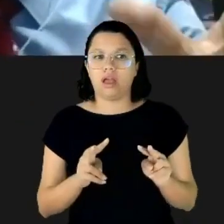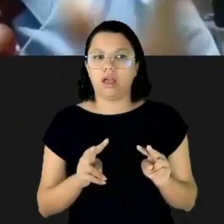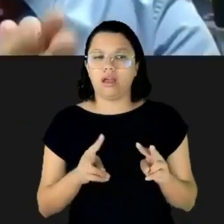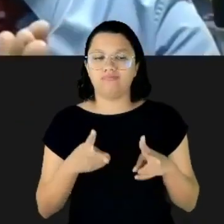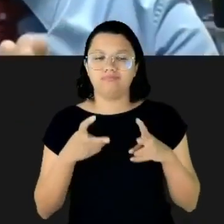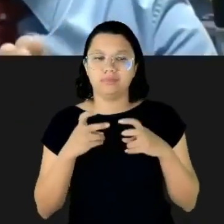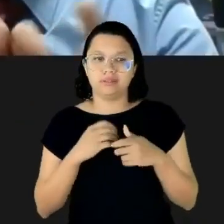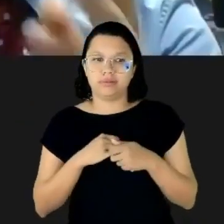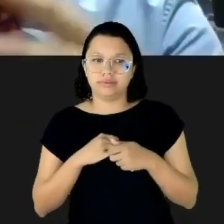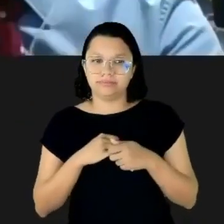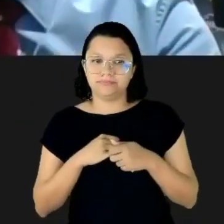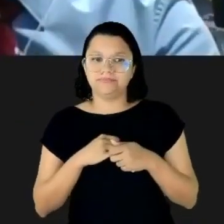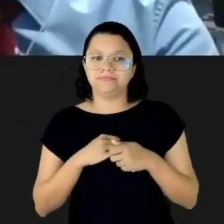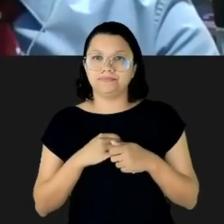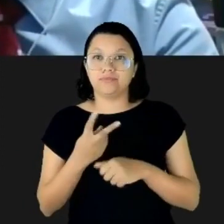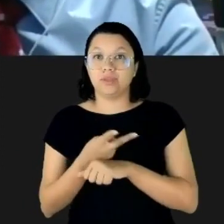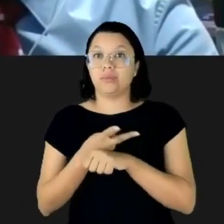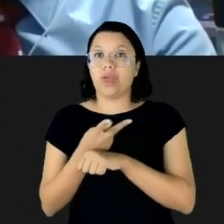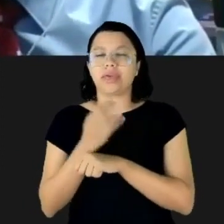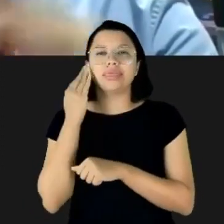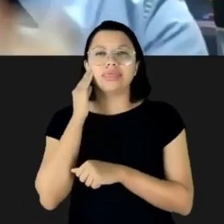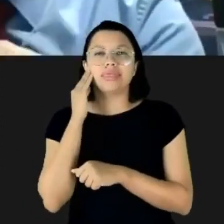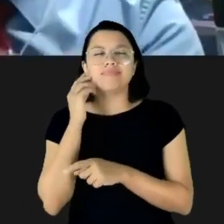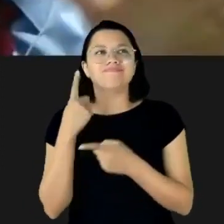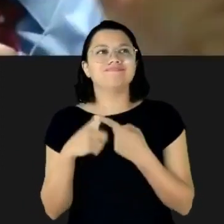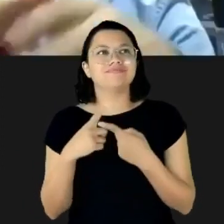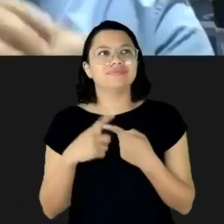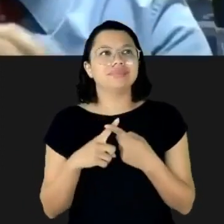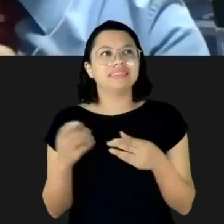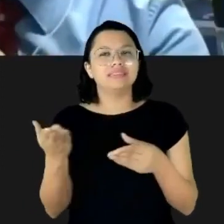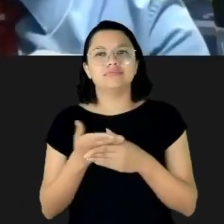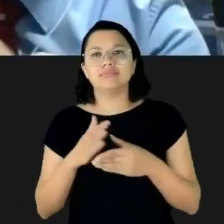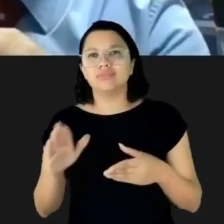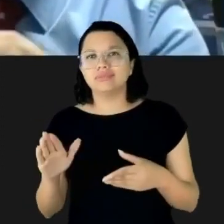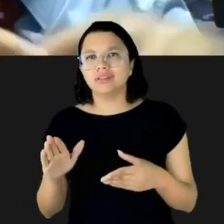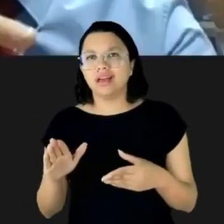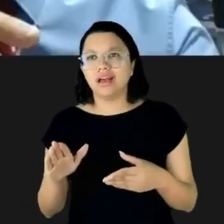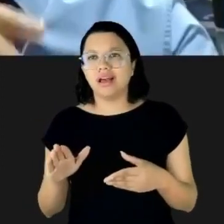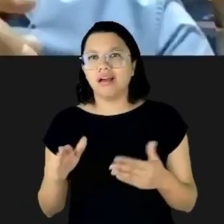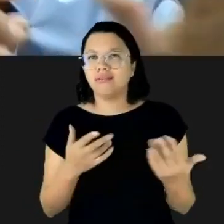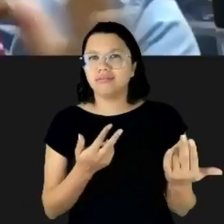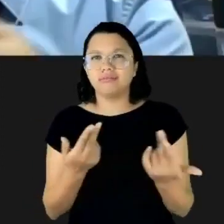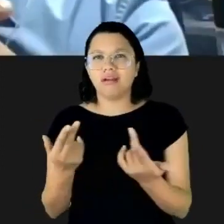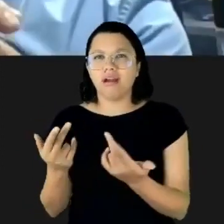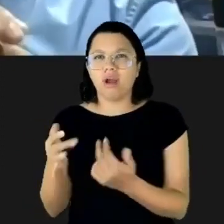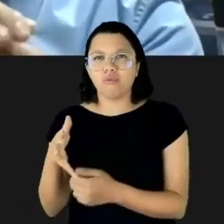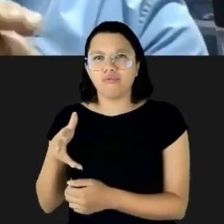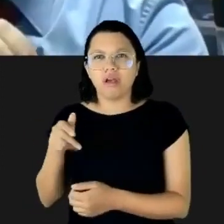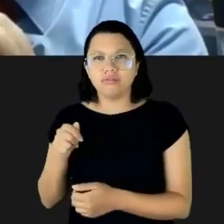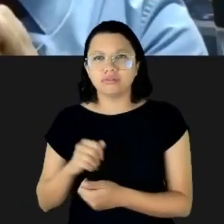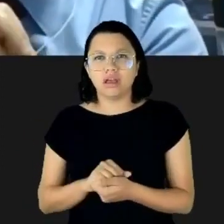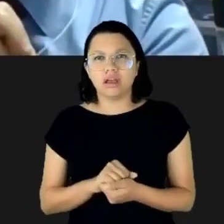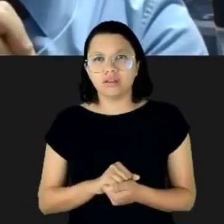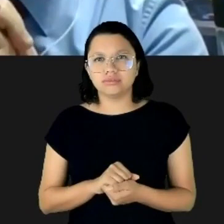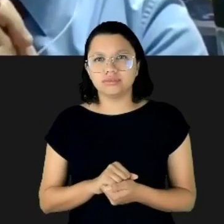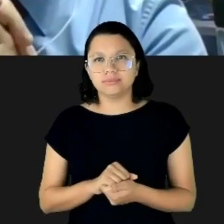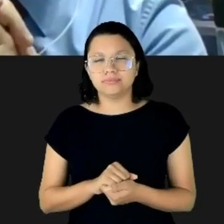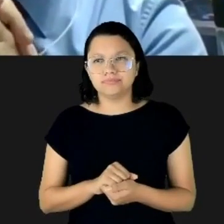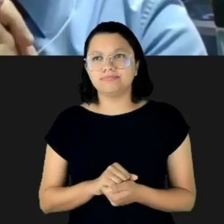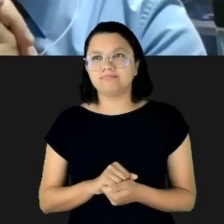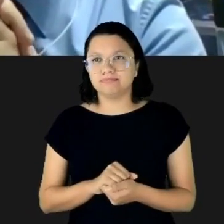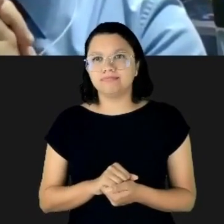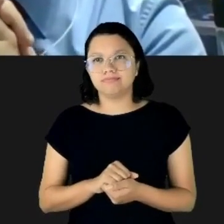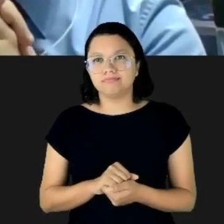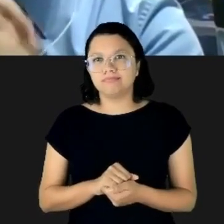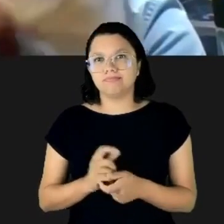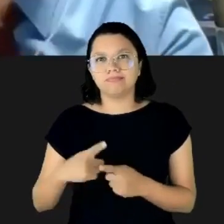ali e perceber e buscar lá entender por que que os processos não estão na mesma velocidade do que